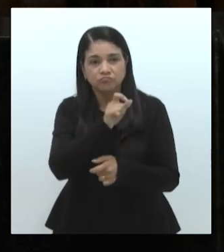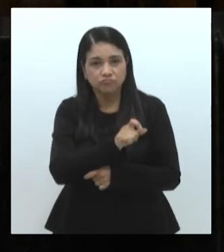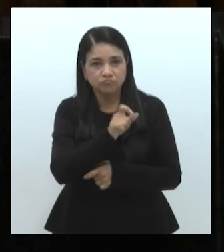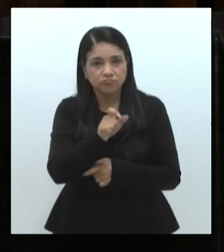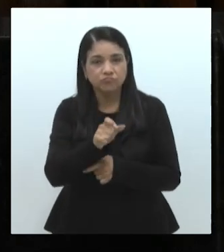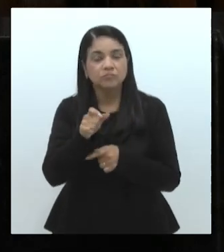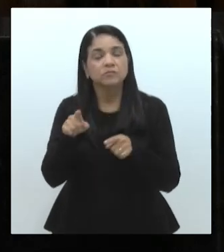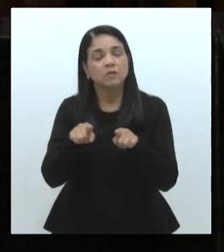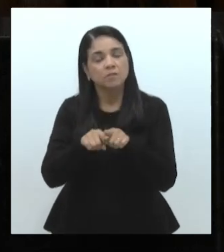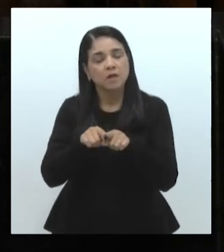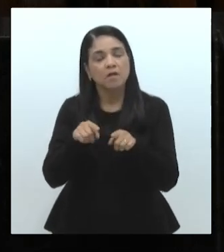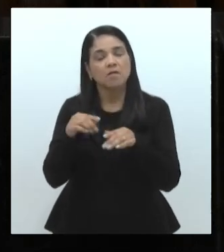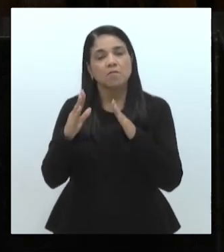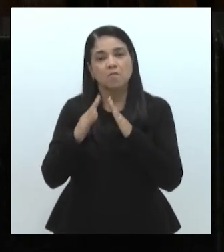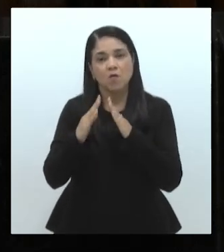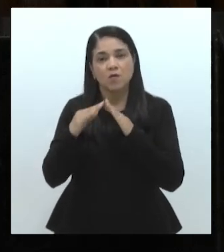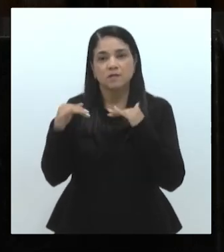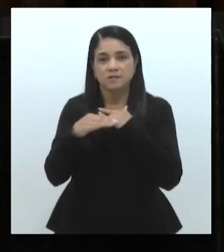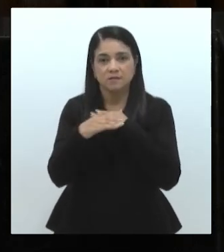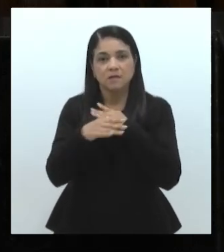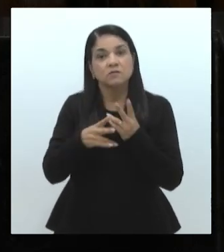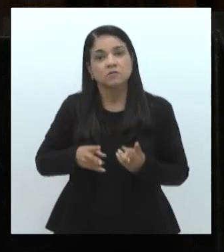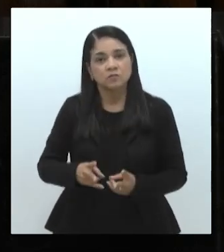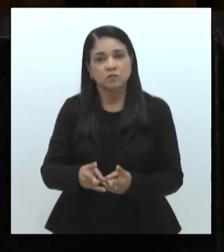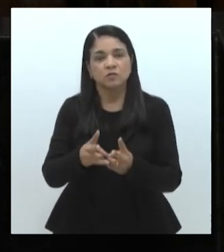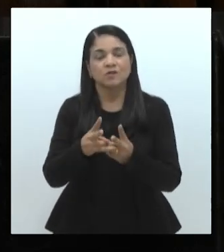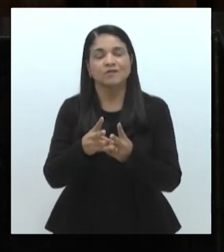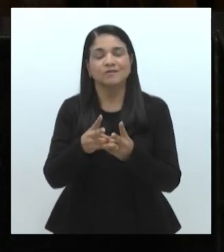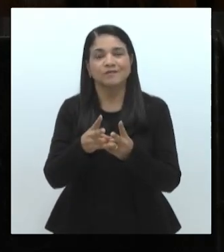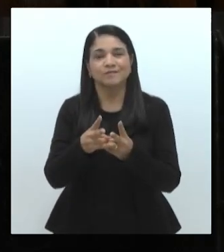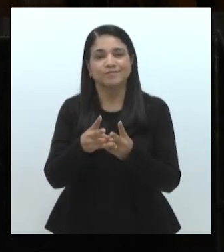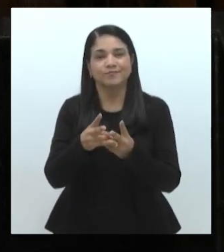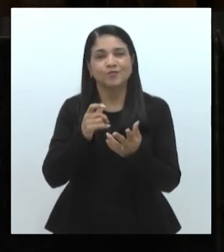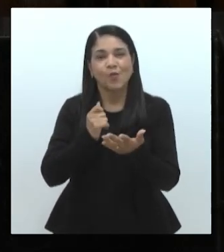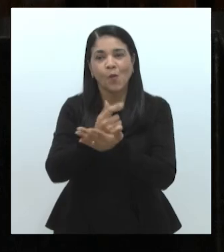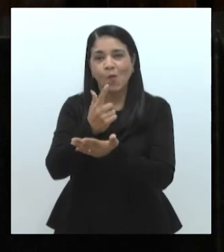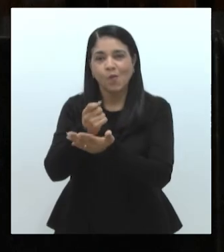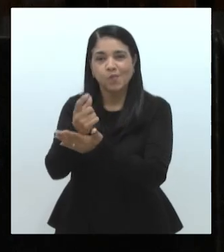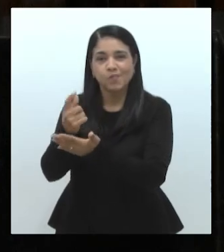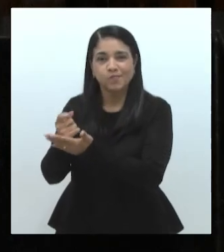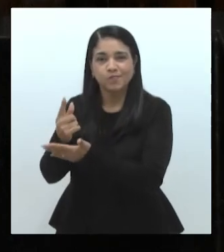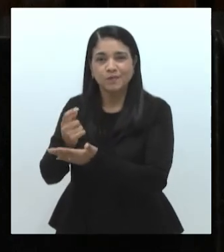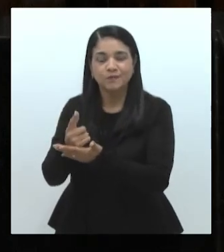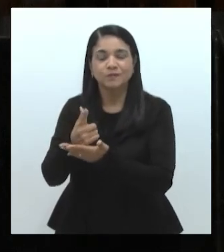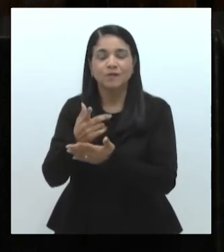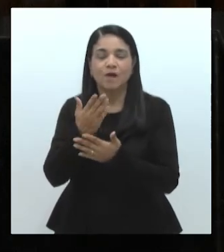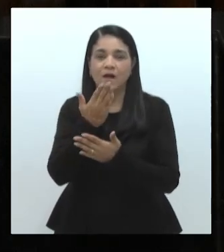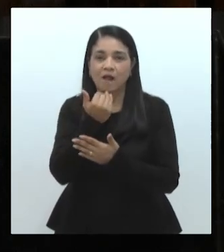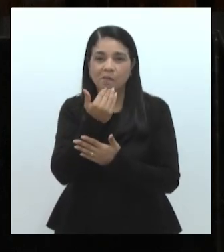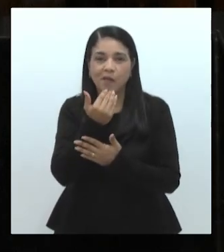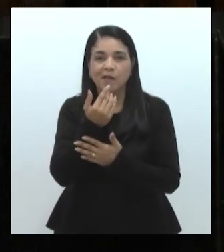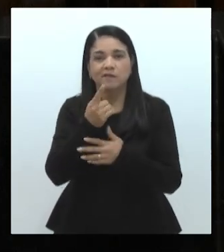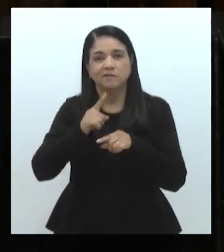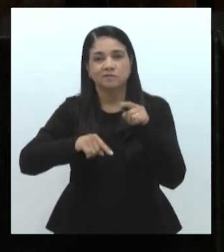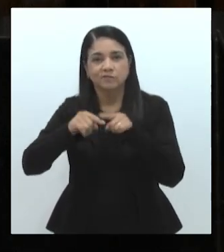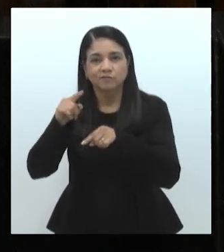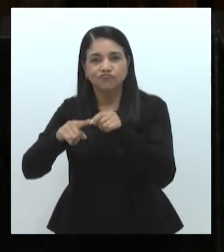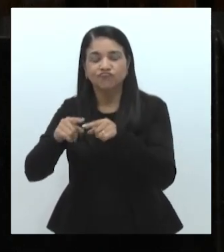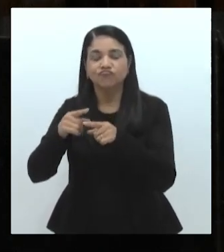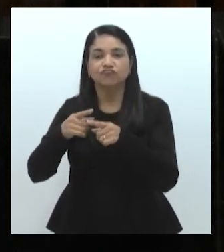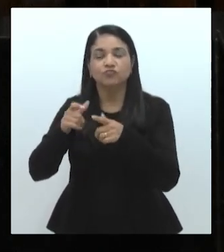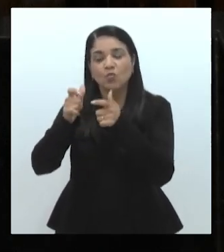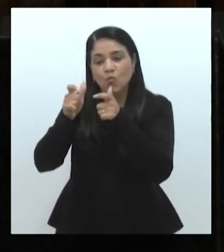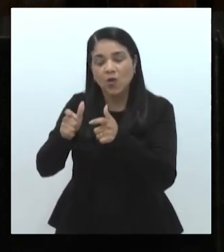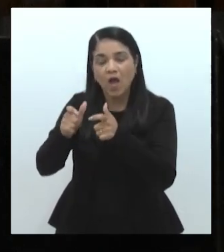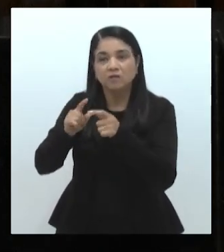na cidade. Nós ainda continuamos adquirindo alimentos e produtos de regiões distantes,